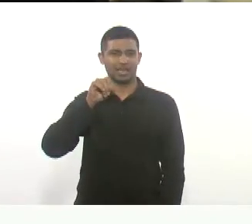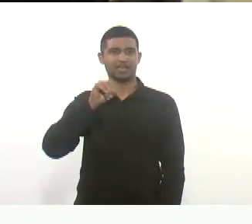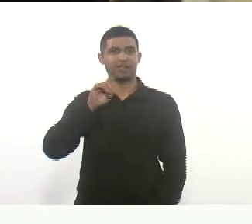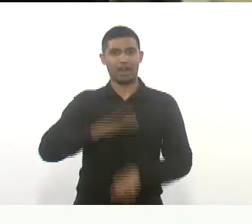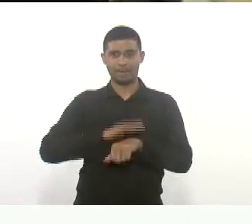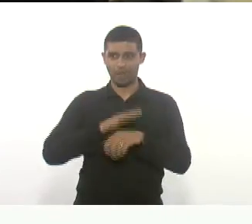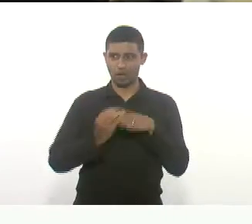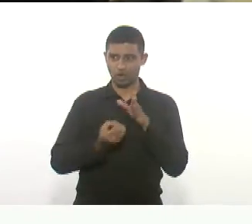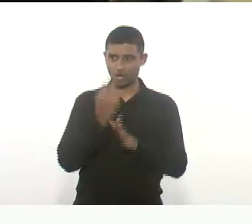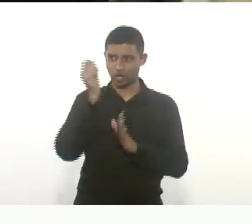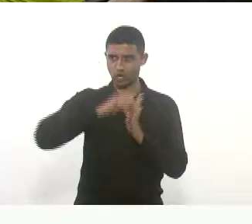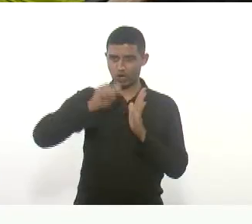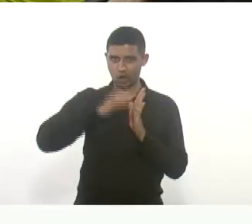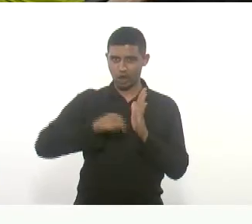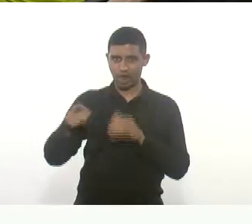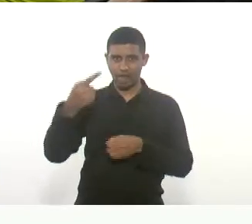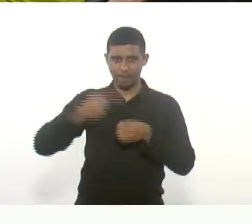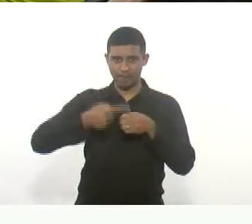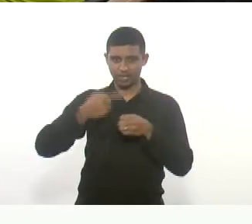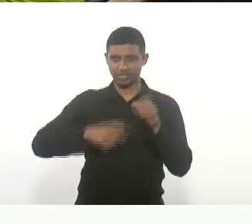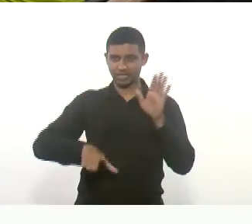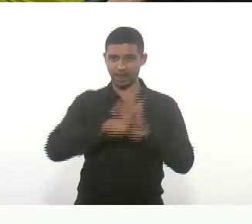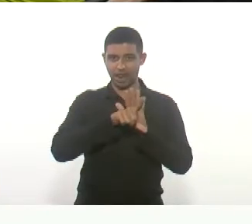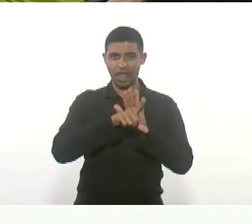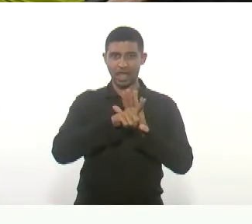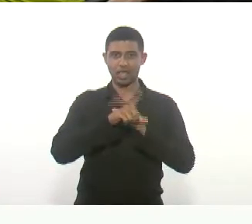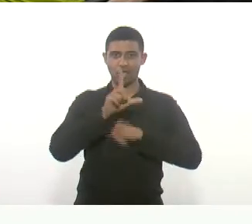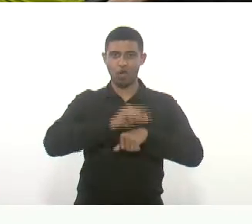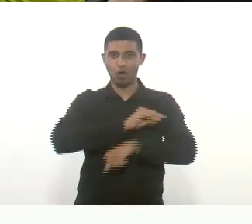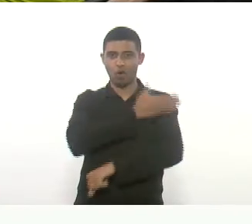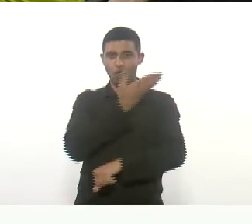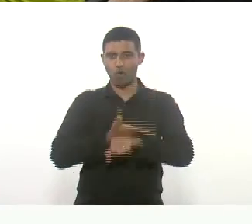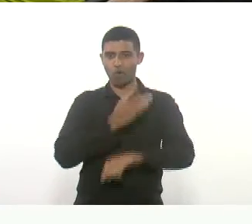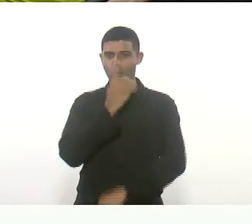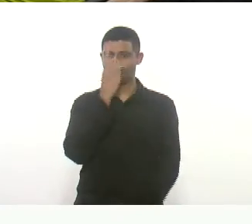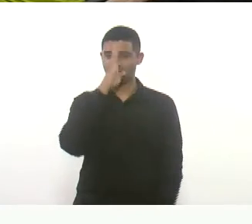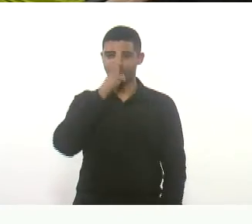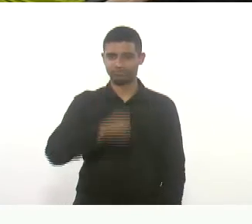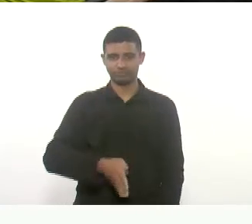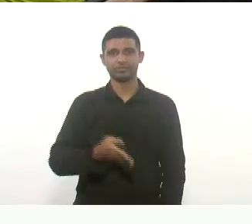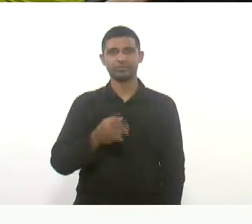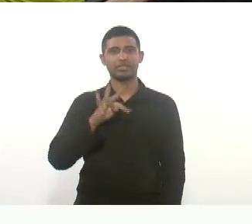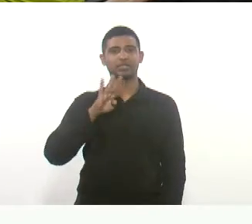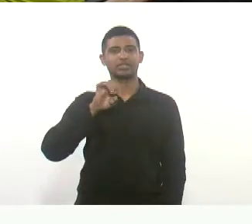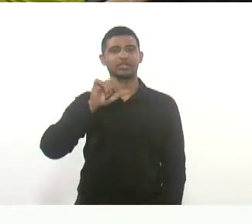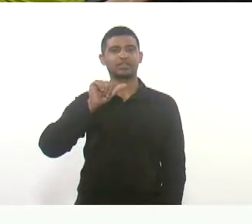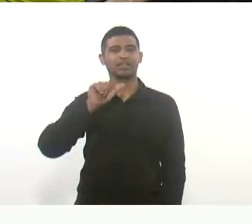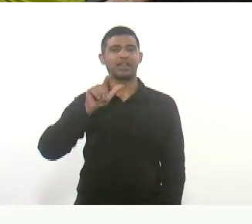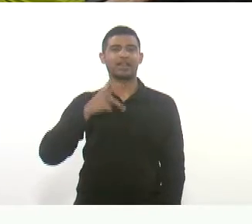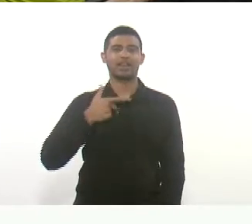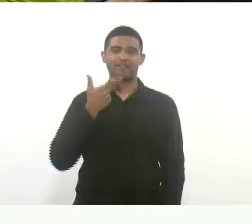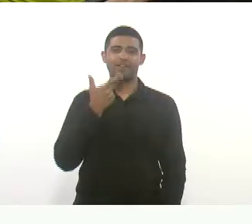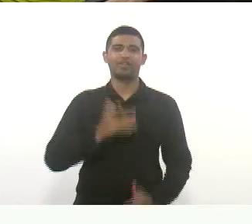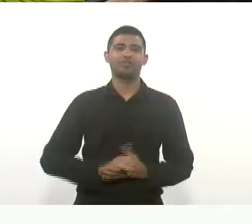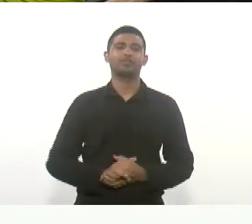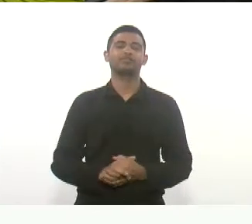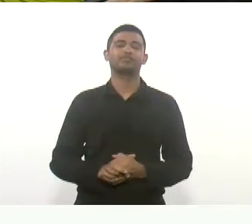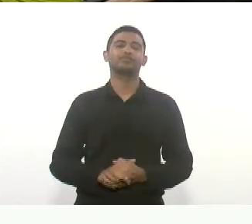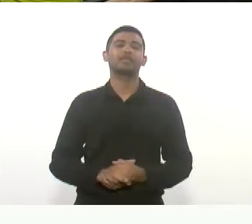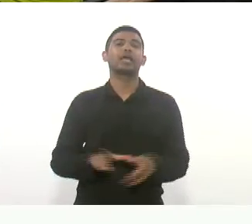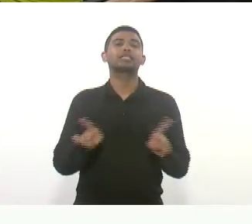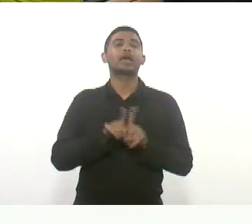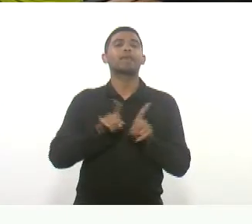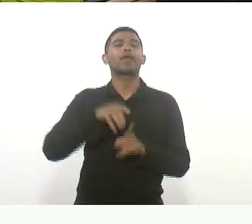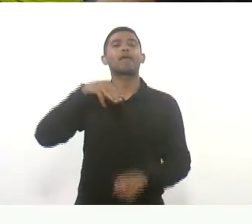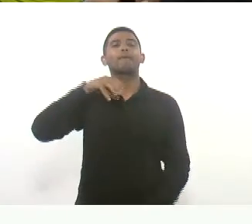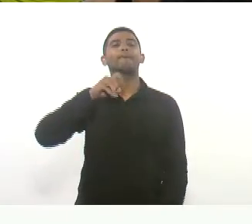né, deputado, no município da lei do turno único, que a Teca aqui estava mencionando, e um dos motivos dela estar